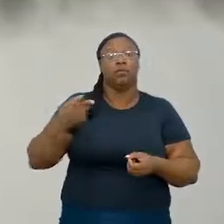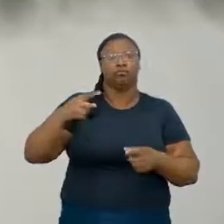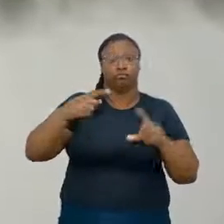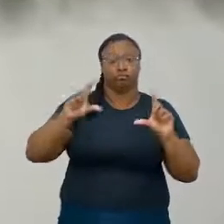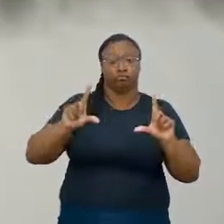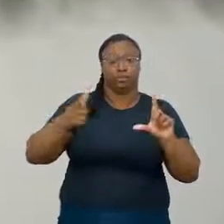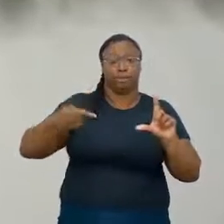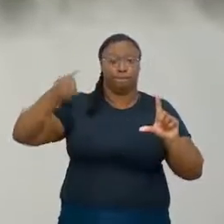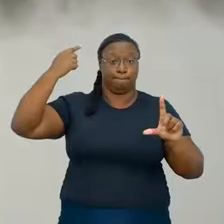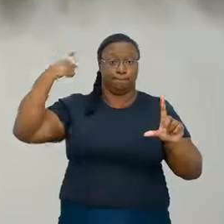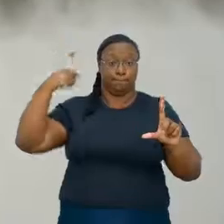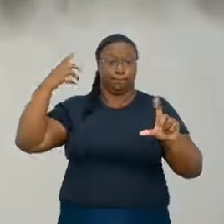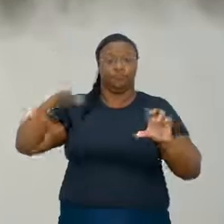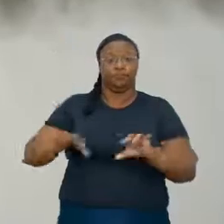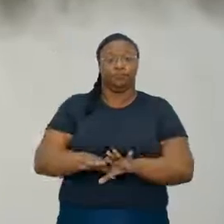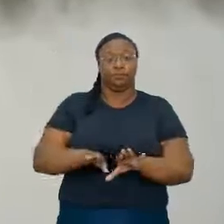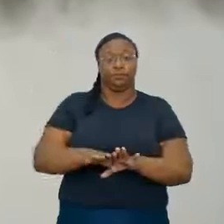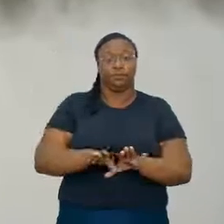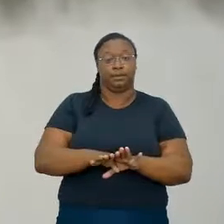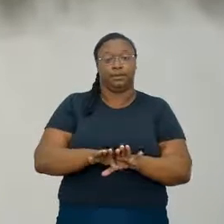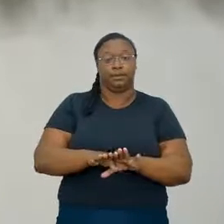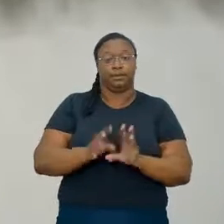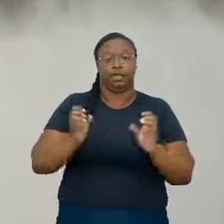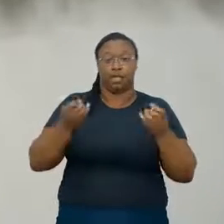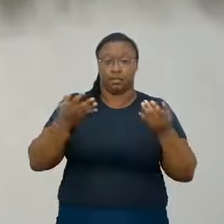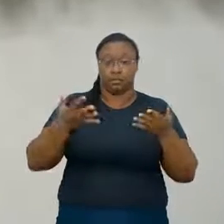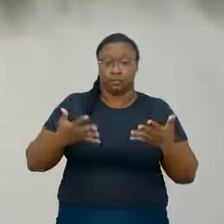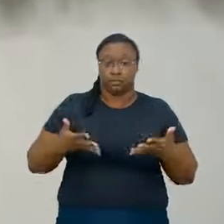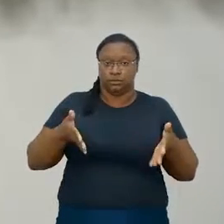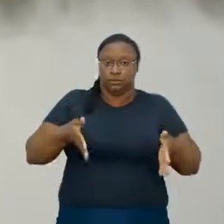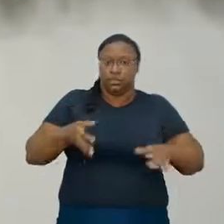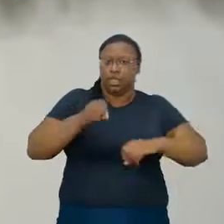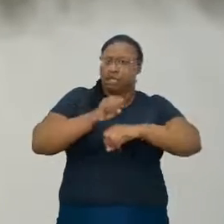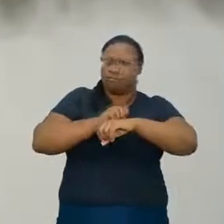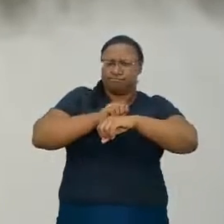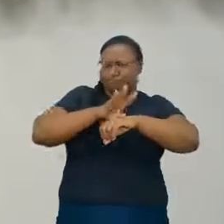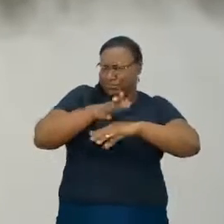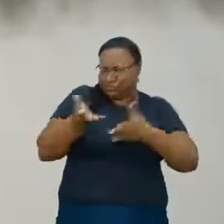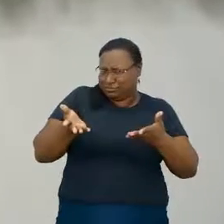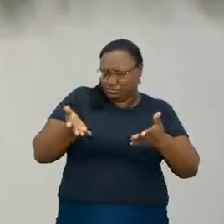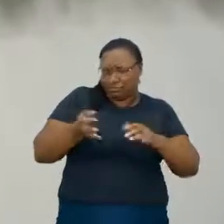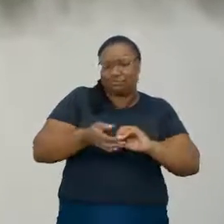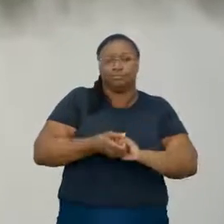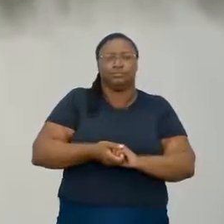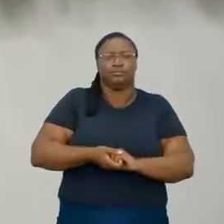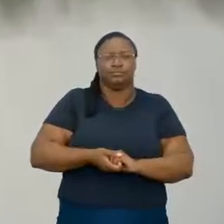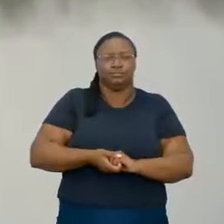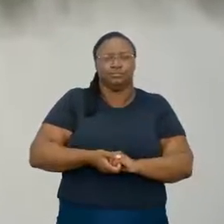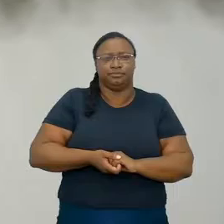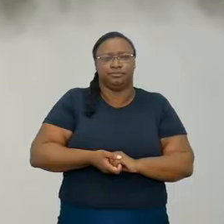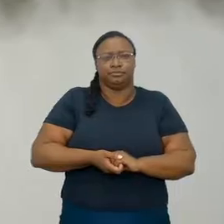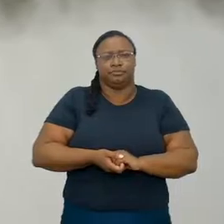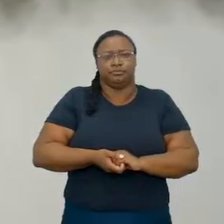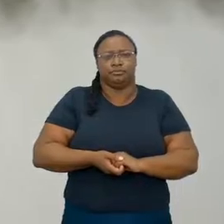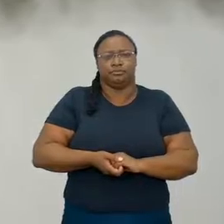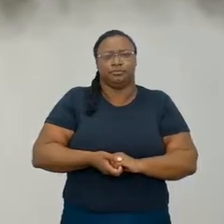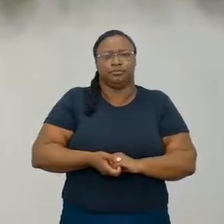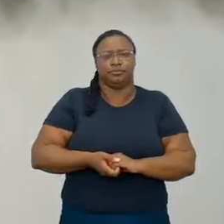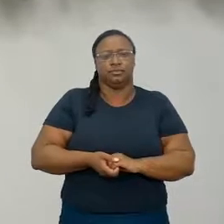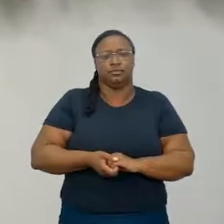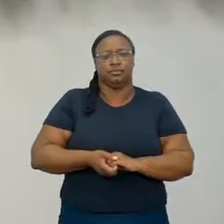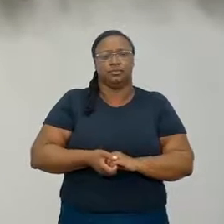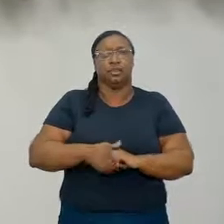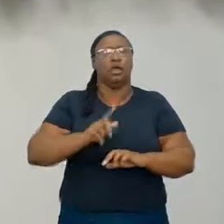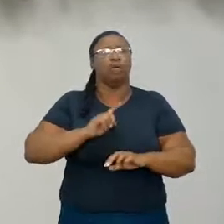favor, isso. Aí também deixando aqui que é sempre uma sugestão, né, não é uma imposição, existe um documento